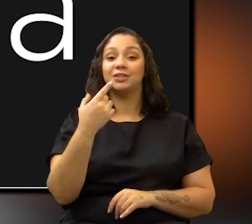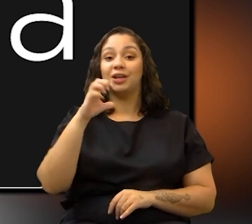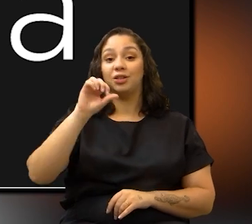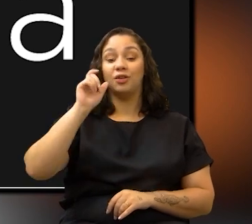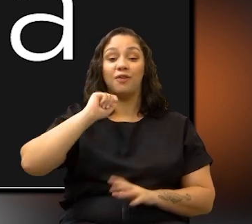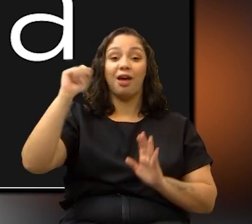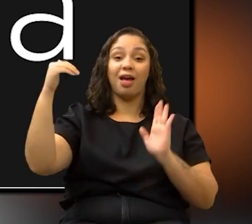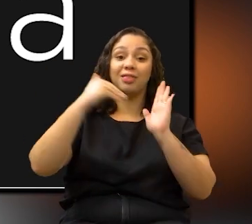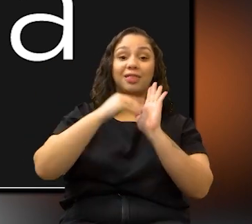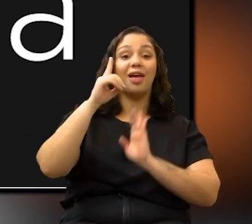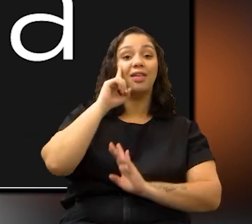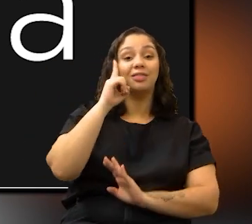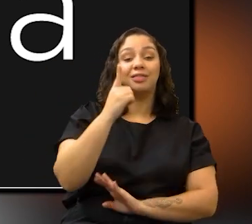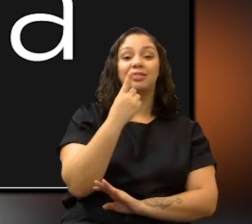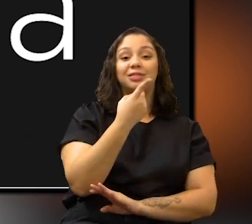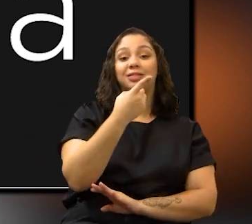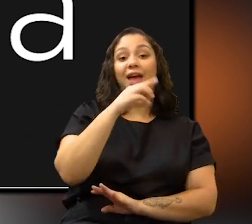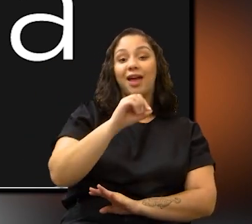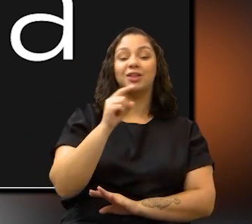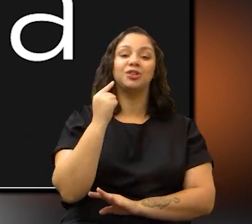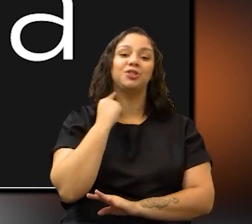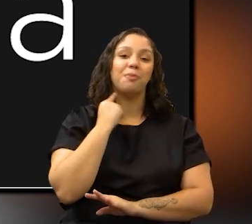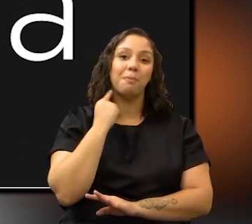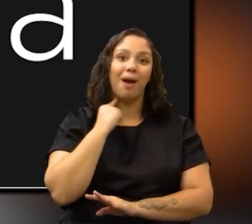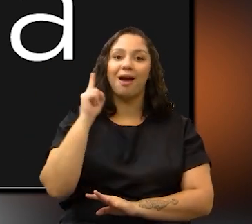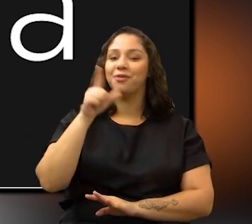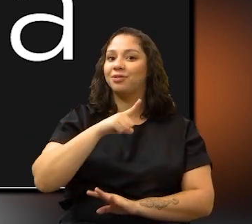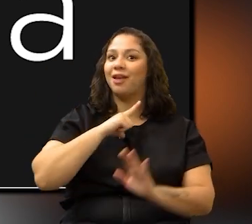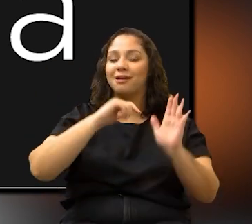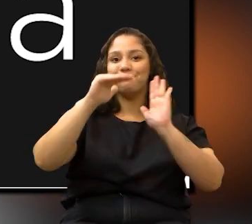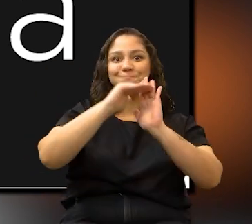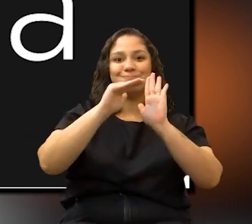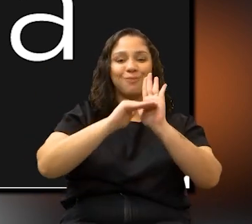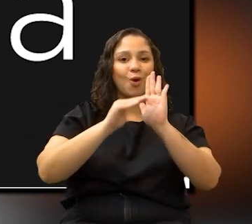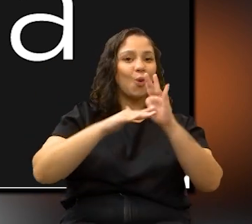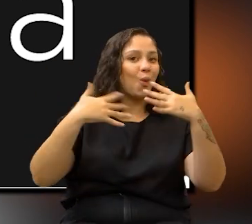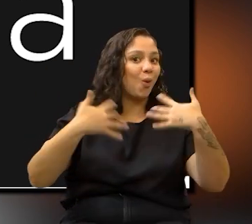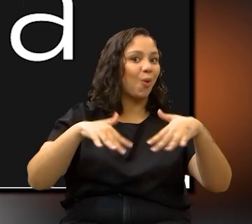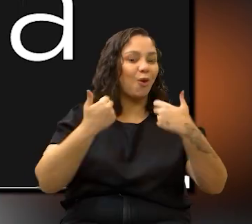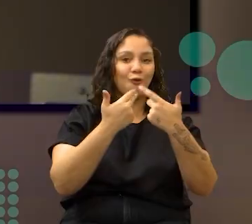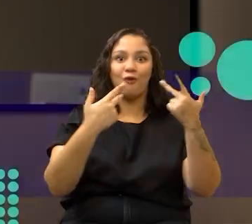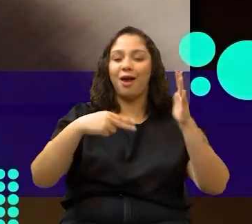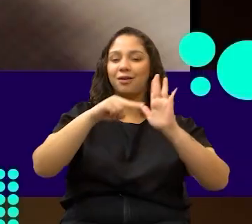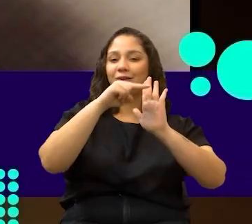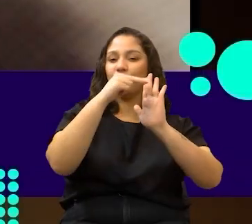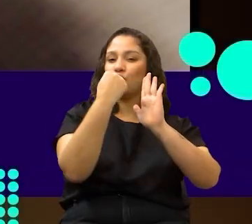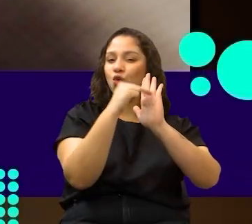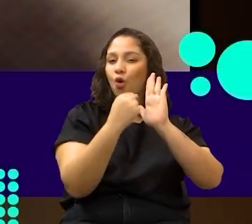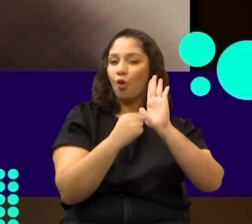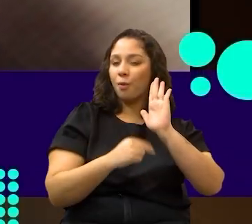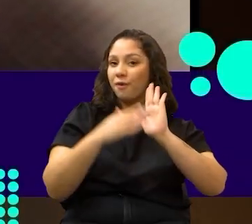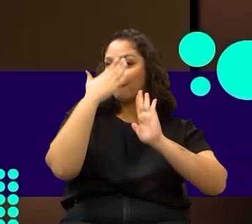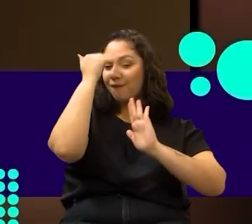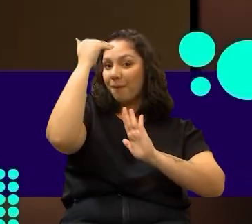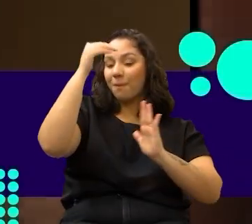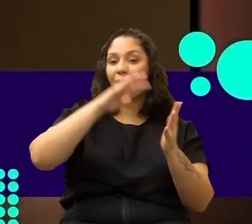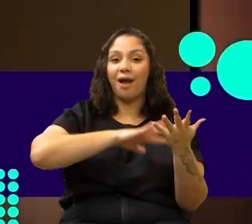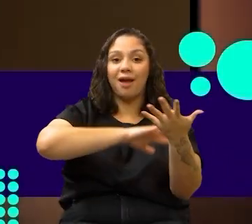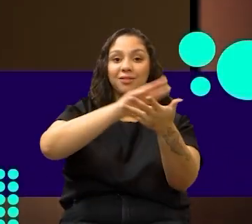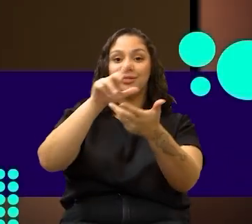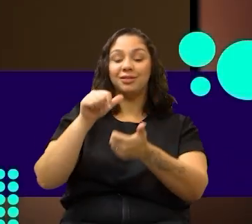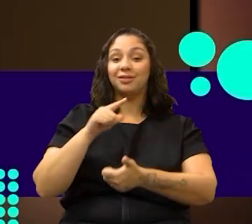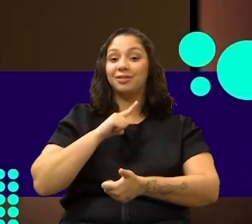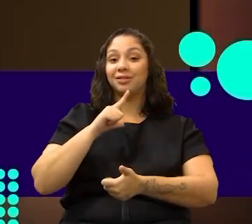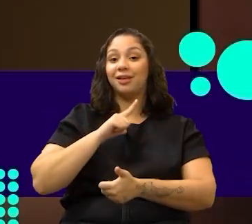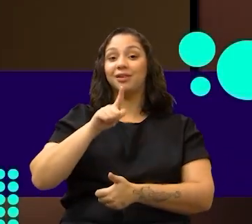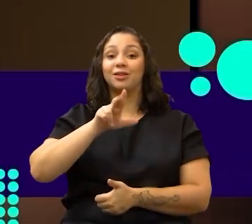de maio no cinema. A programação é inédita, com grandes nomes do cinema mundial. Além do tempo, Lucas e